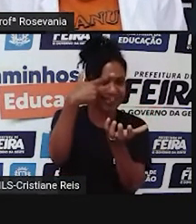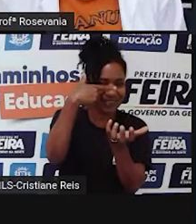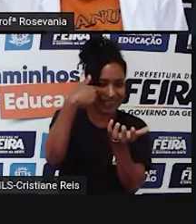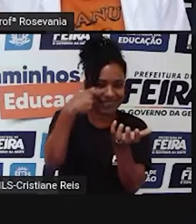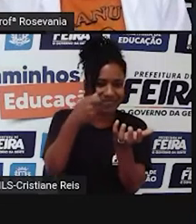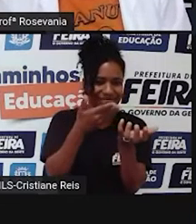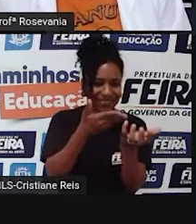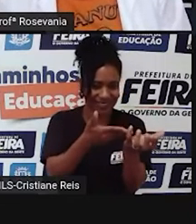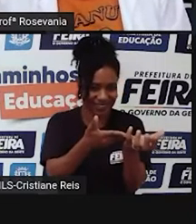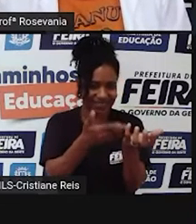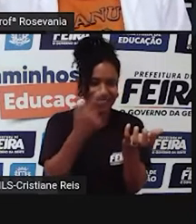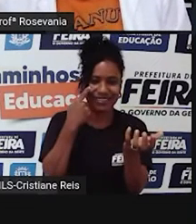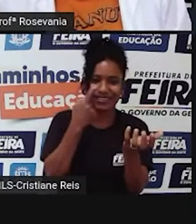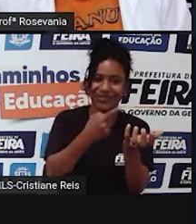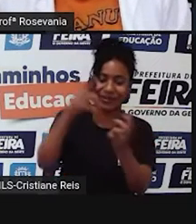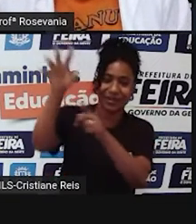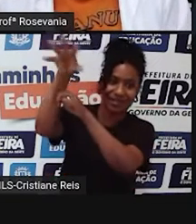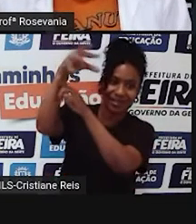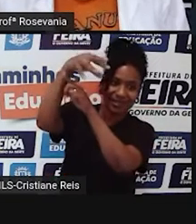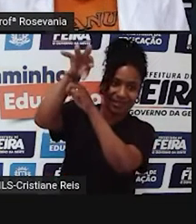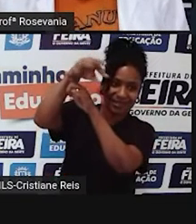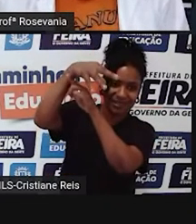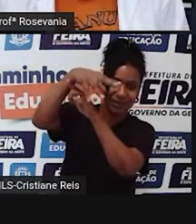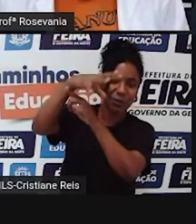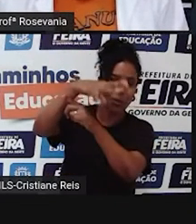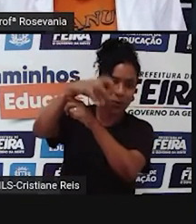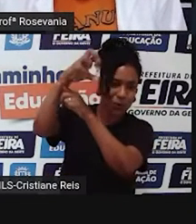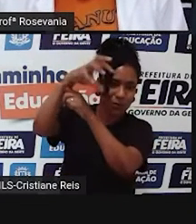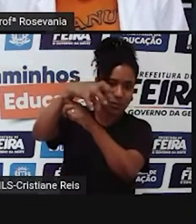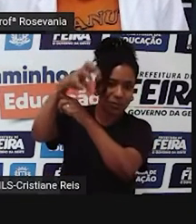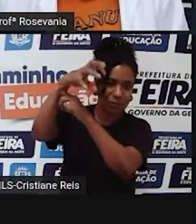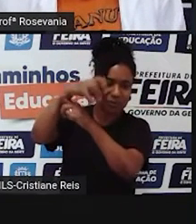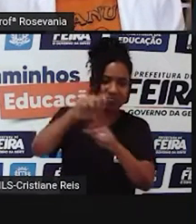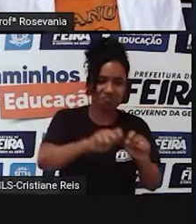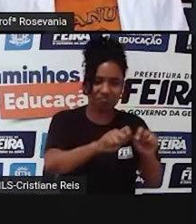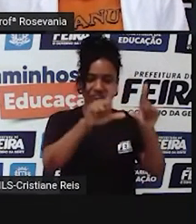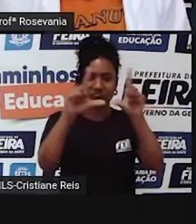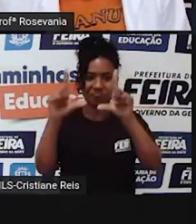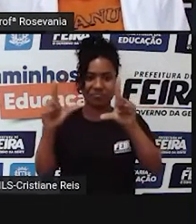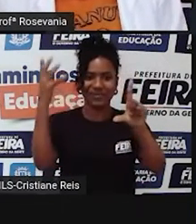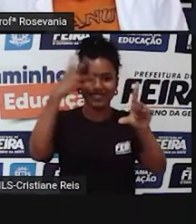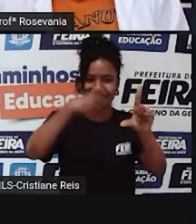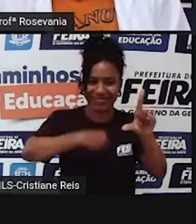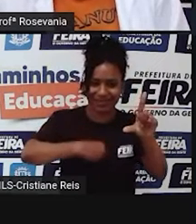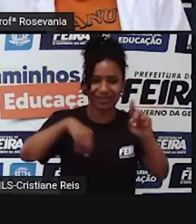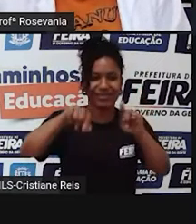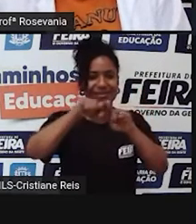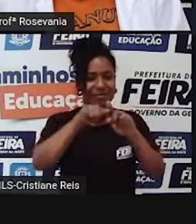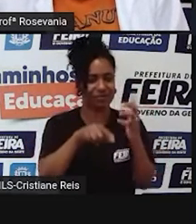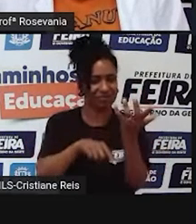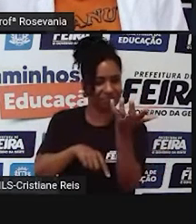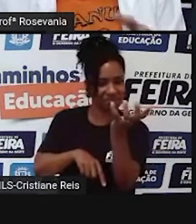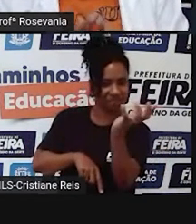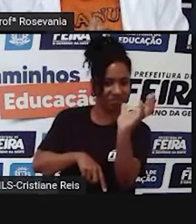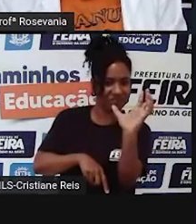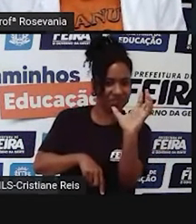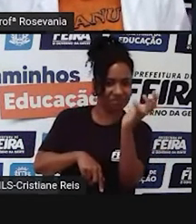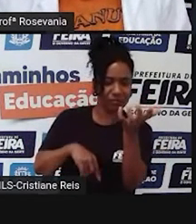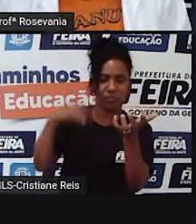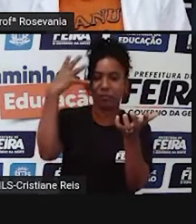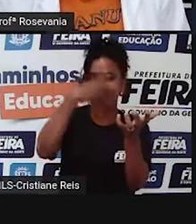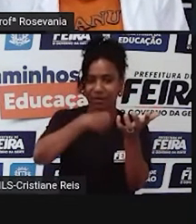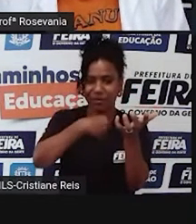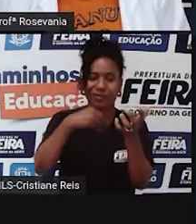duas últimas que nós acabamos de ver. Tão diferente, né, daqueles mapas lá no papel, aquele mapa tradicional, né, aquele